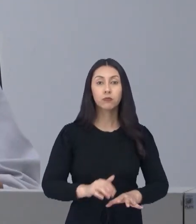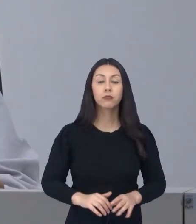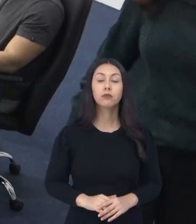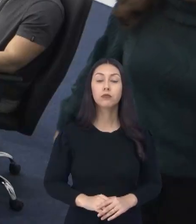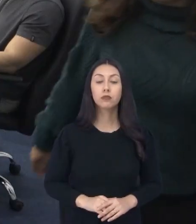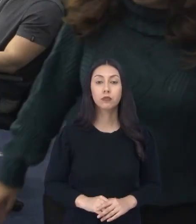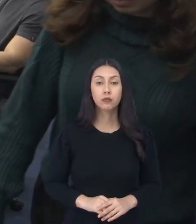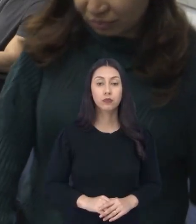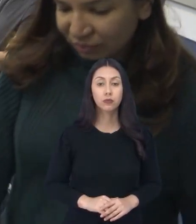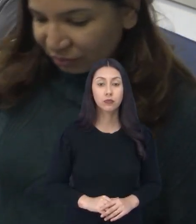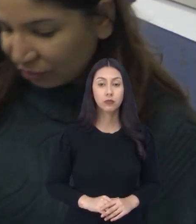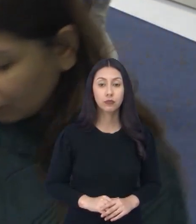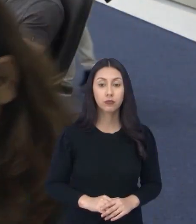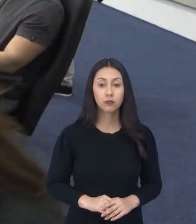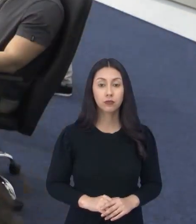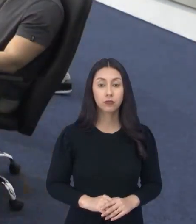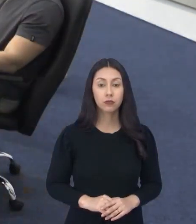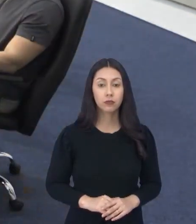presidente.